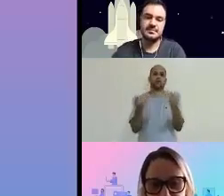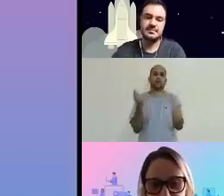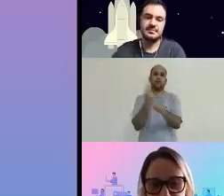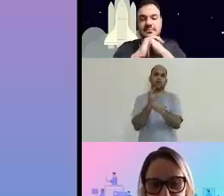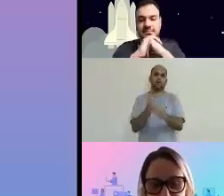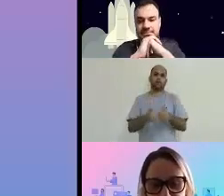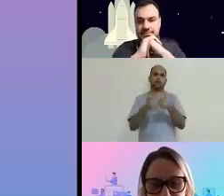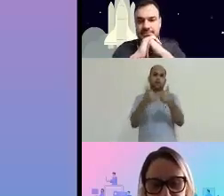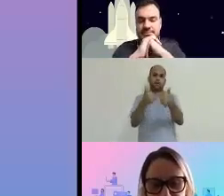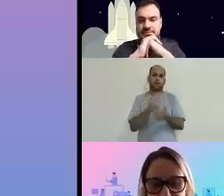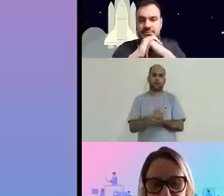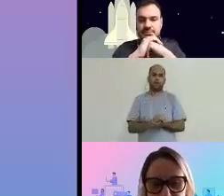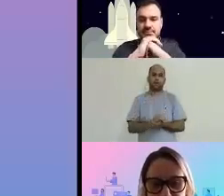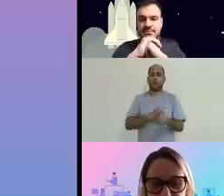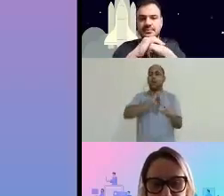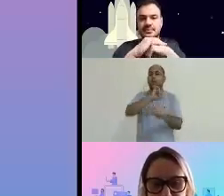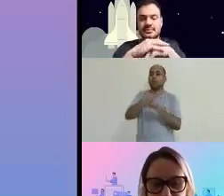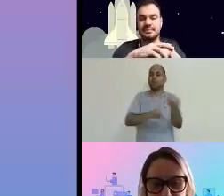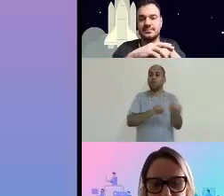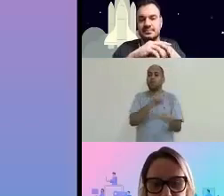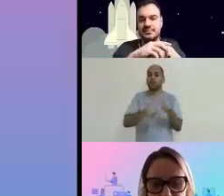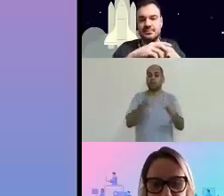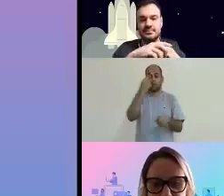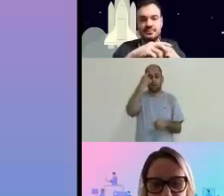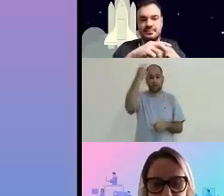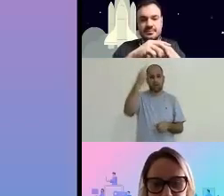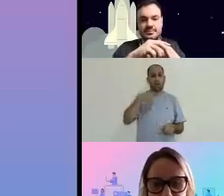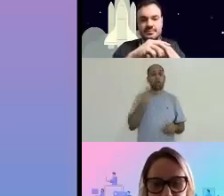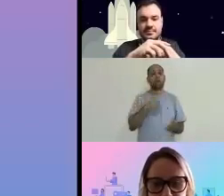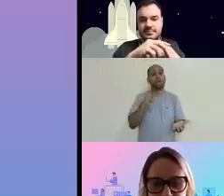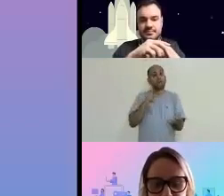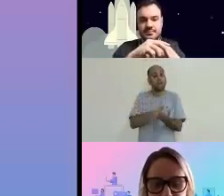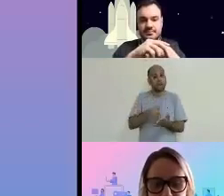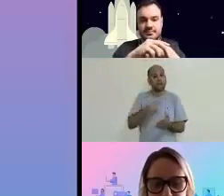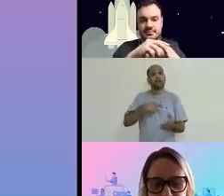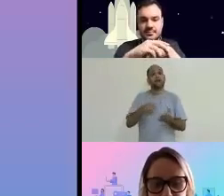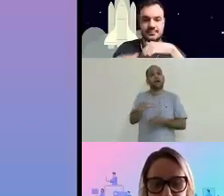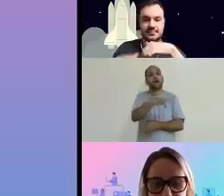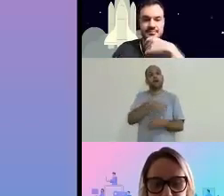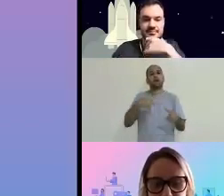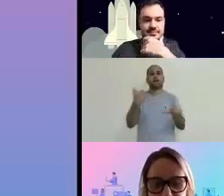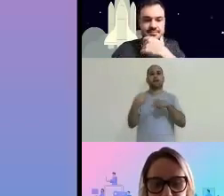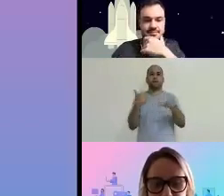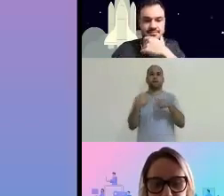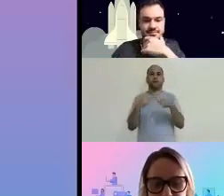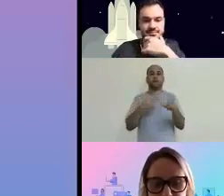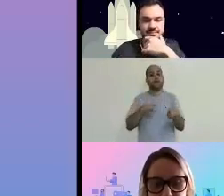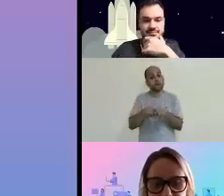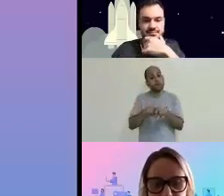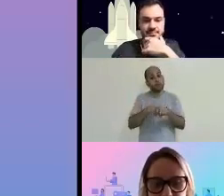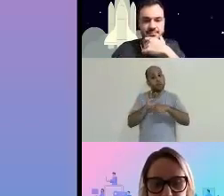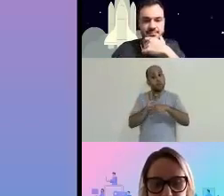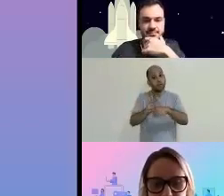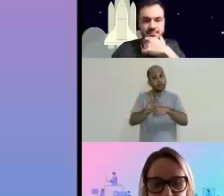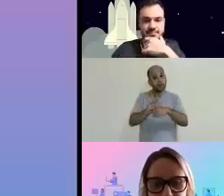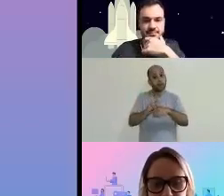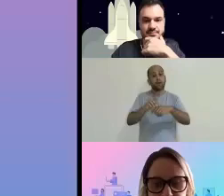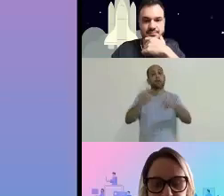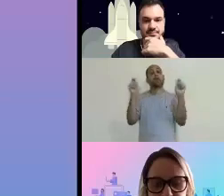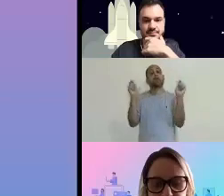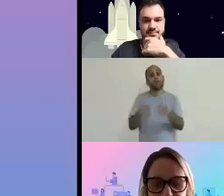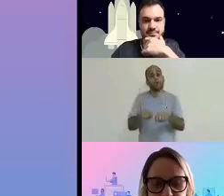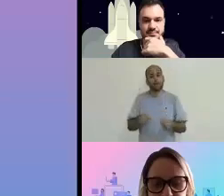Muda totalmente a perspectiva do que efetivamente é o mercado de trabalho e também facilita para que eles possam fazer escolhas